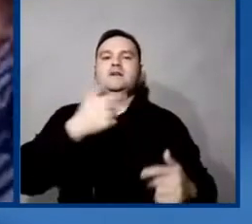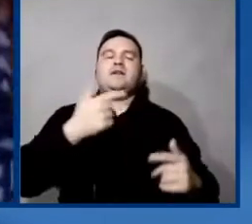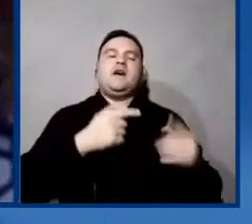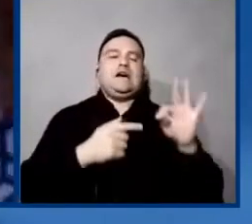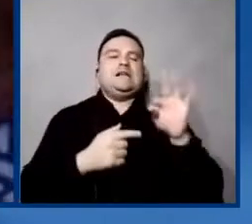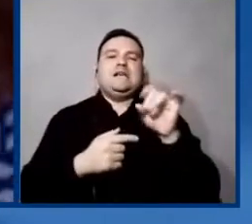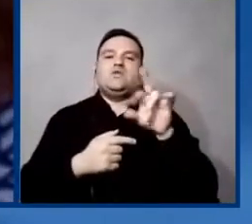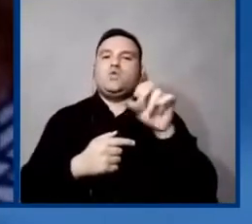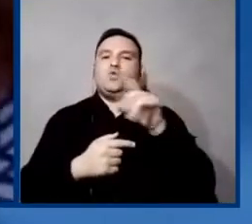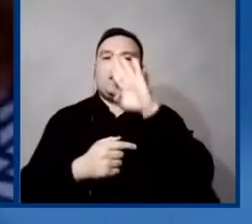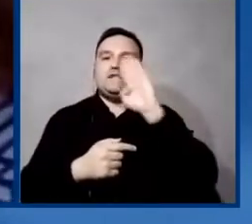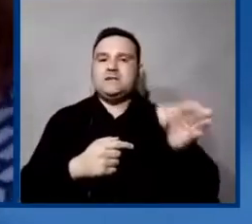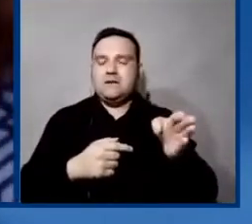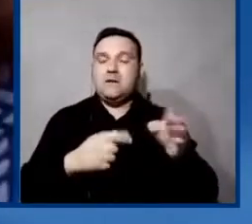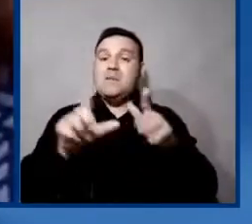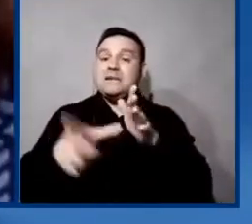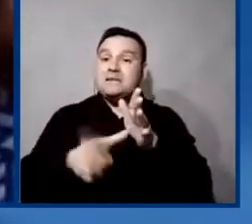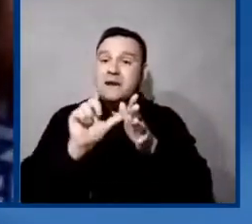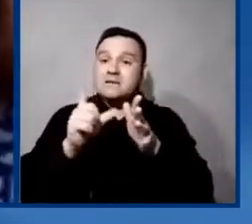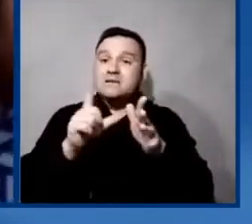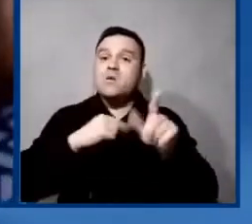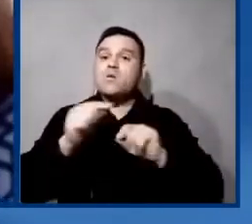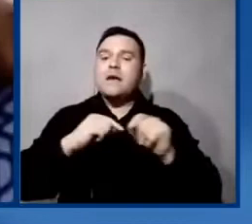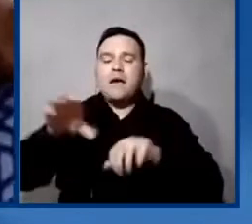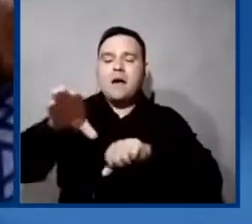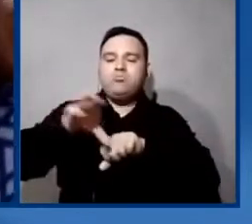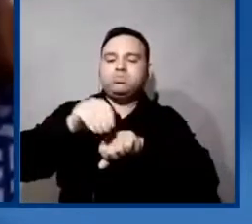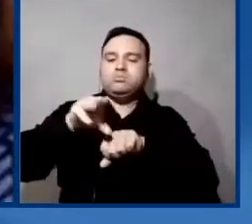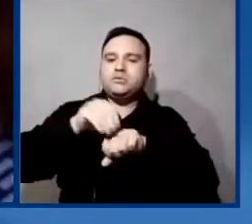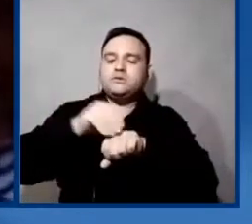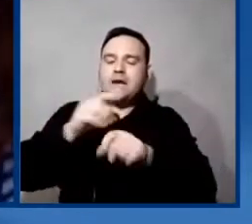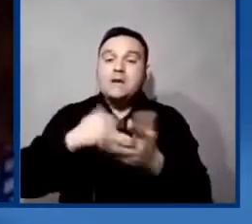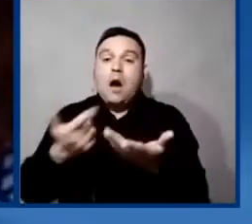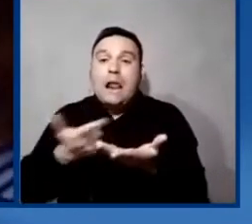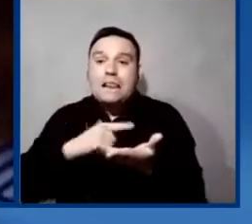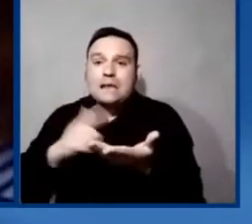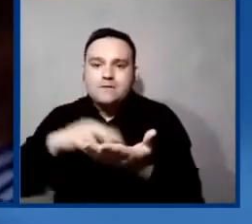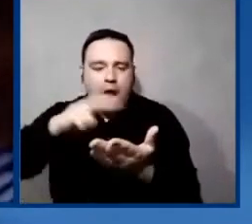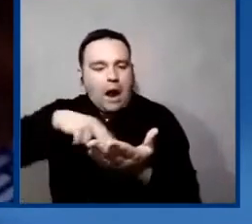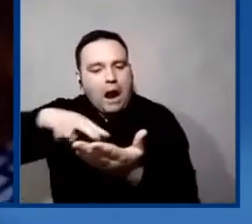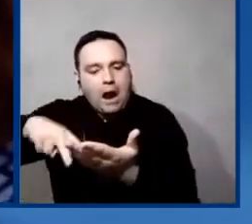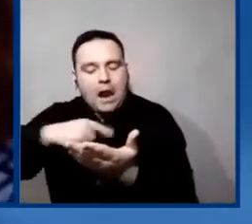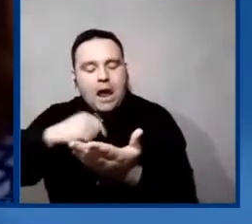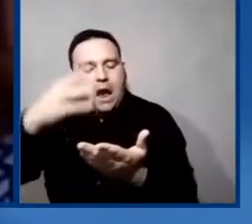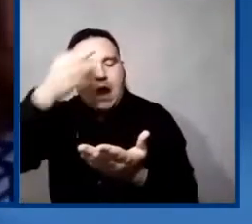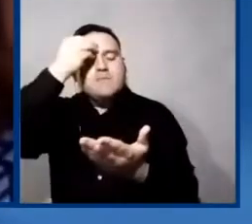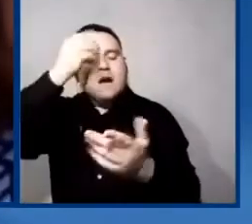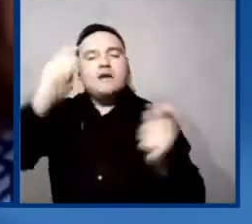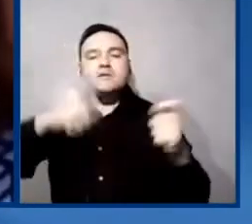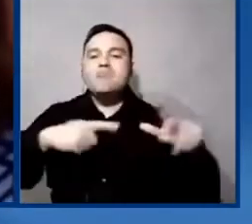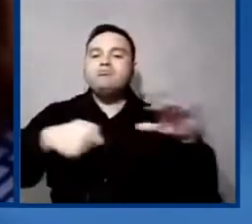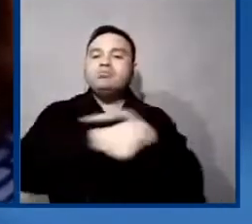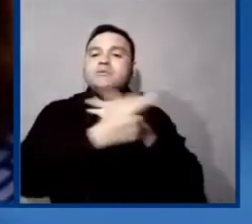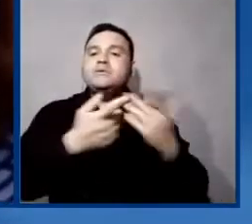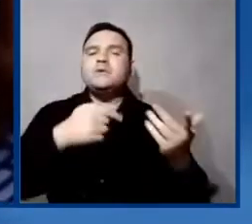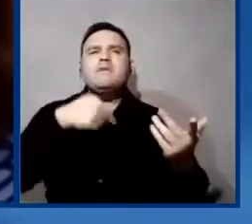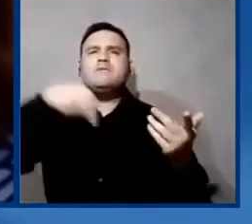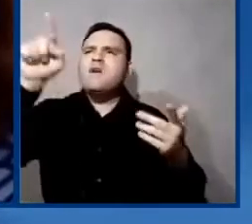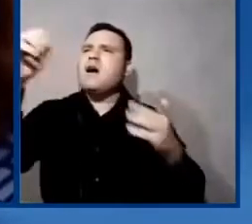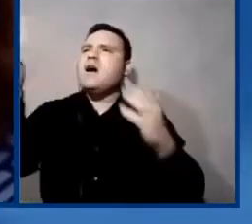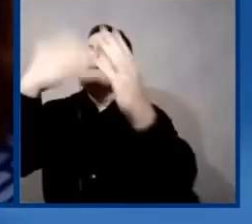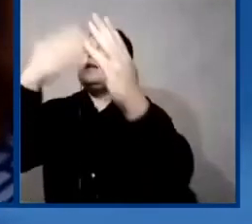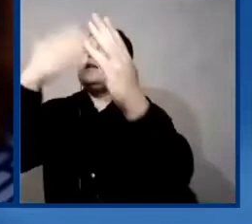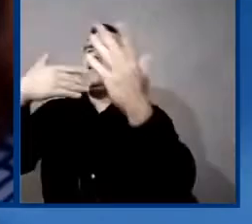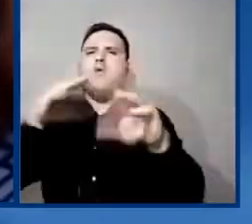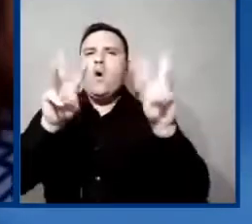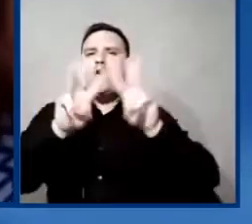Direto. Mas antes disso, foi em conhecimento. Foi no livro que proporcionou que eu fizesse aquele investimento depois. Então, pô, vai numa livraria,